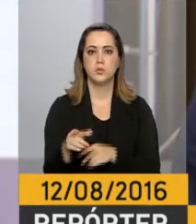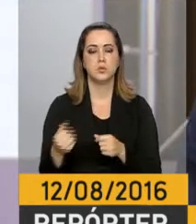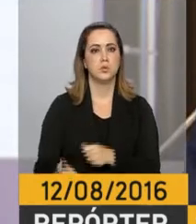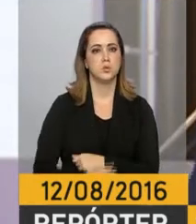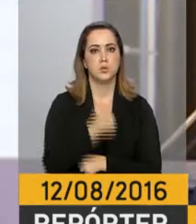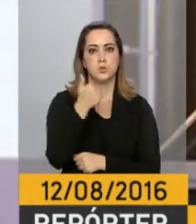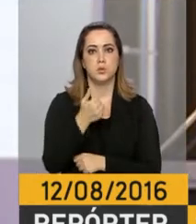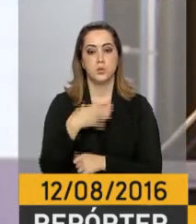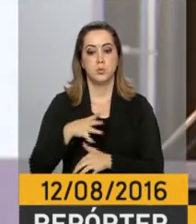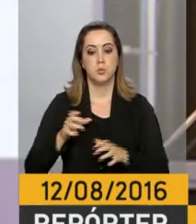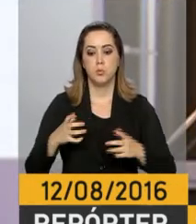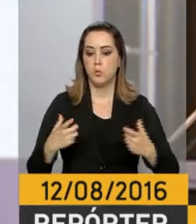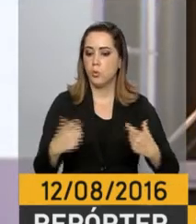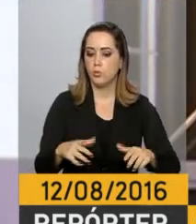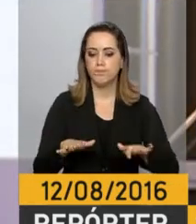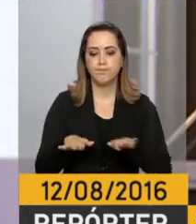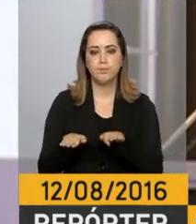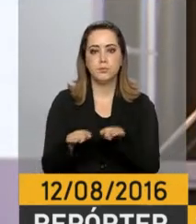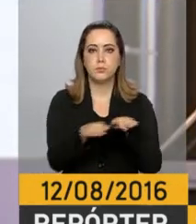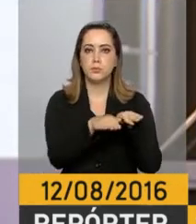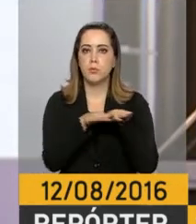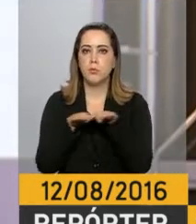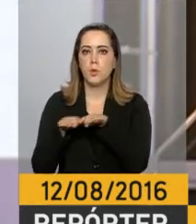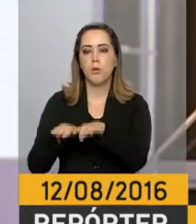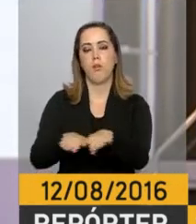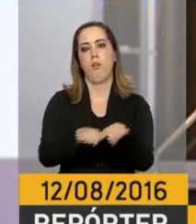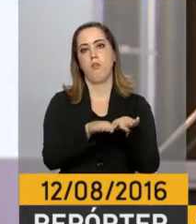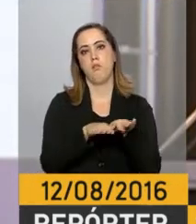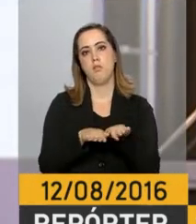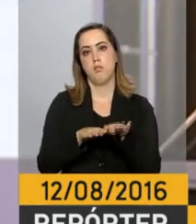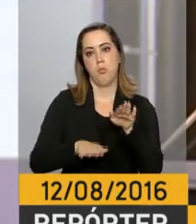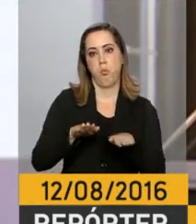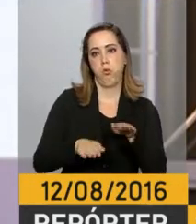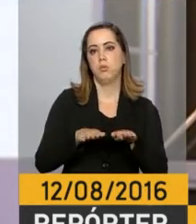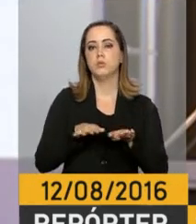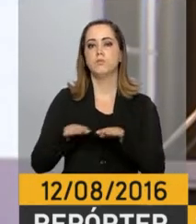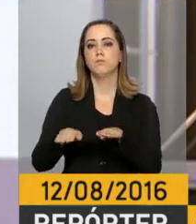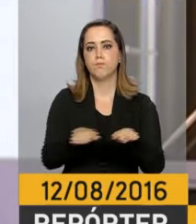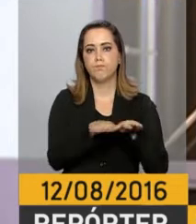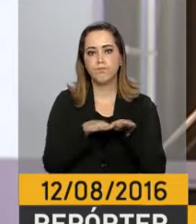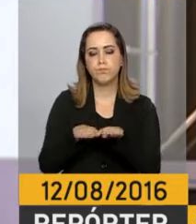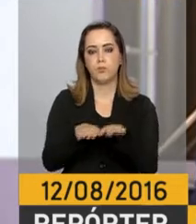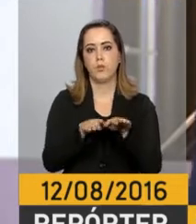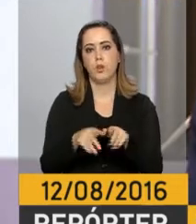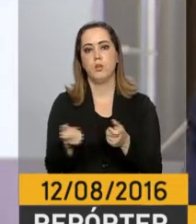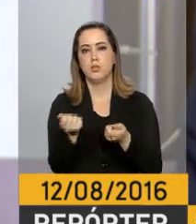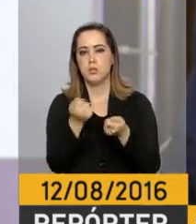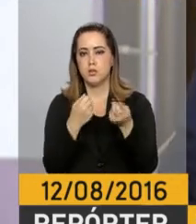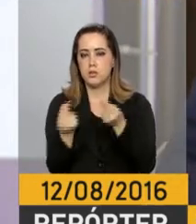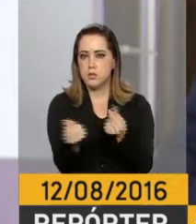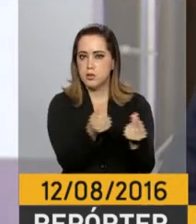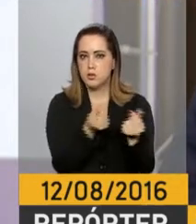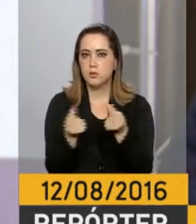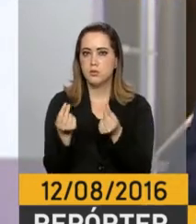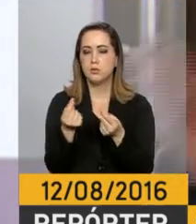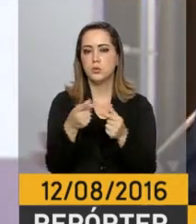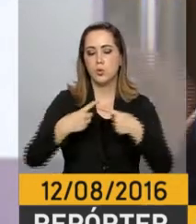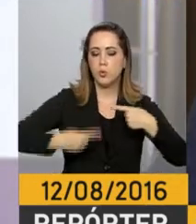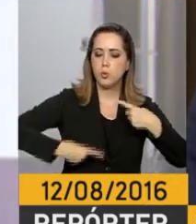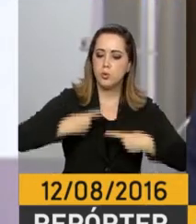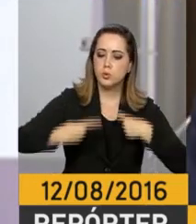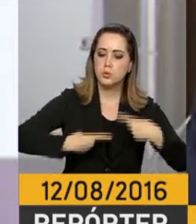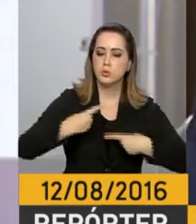mais estável e menos incerto. Então, estabilidade financeira, política monetária se